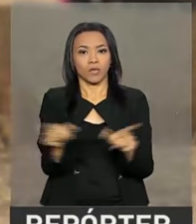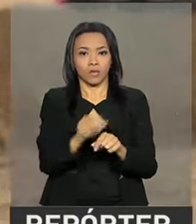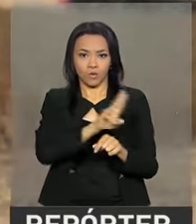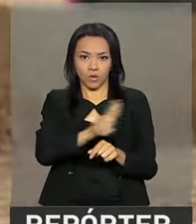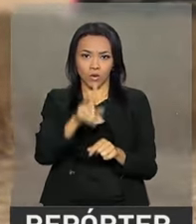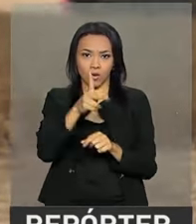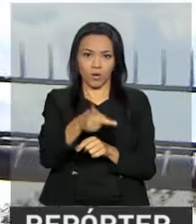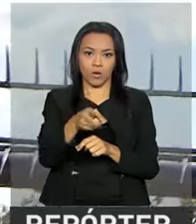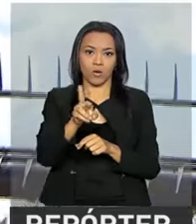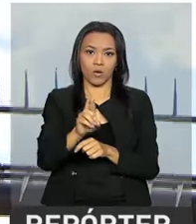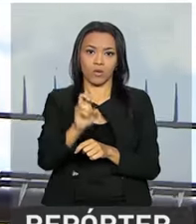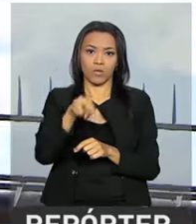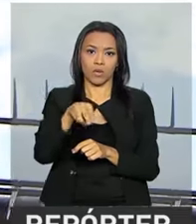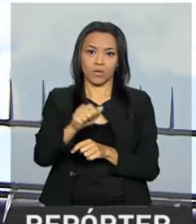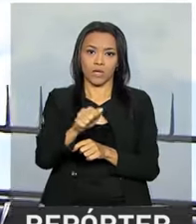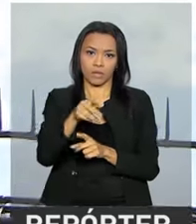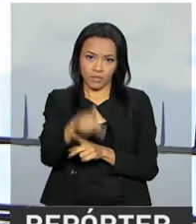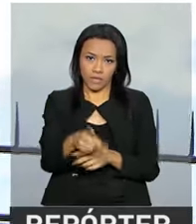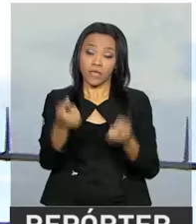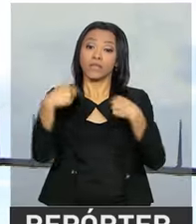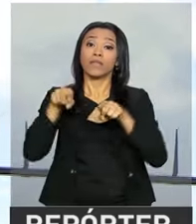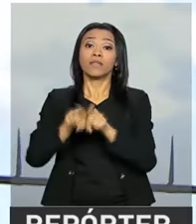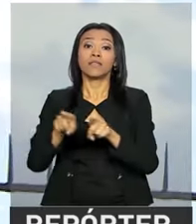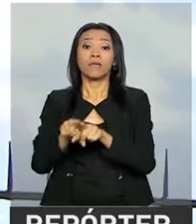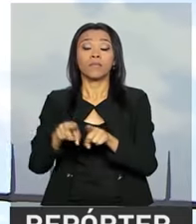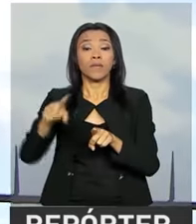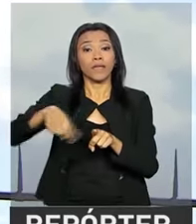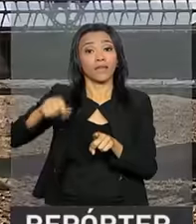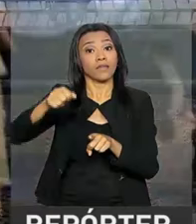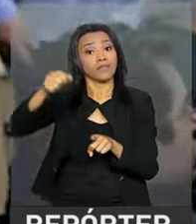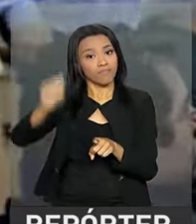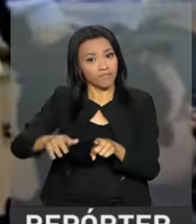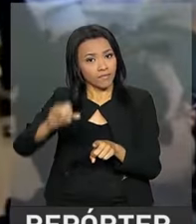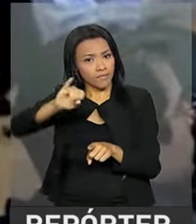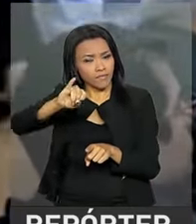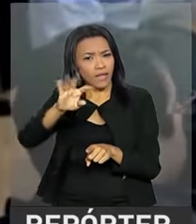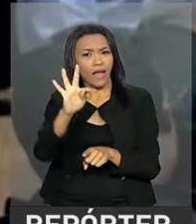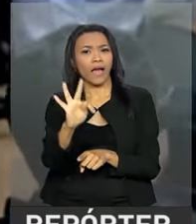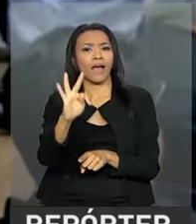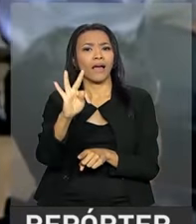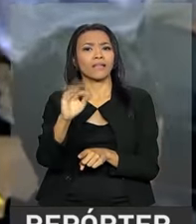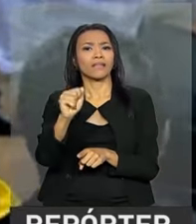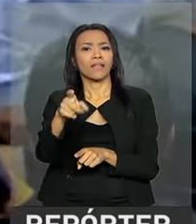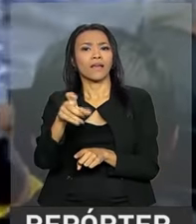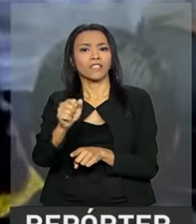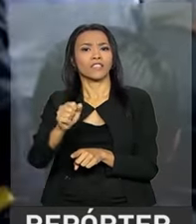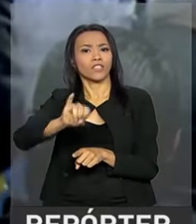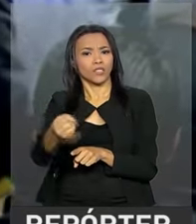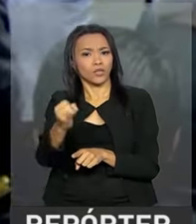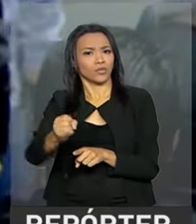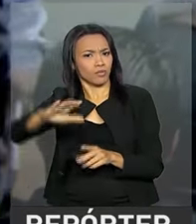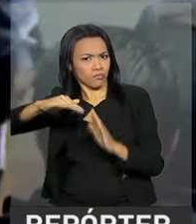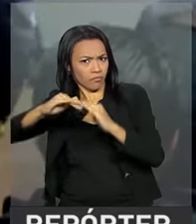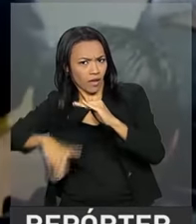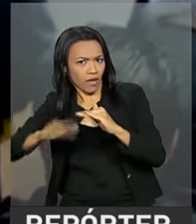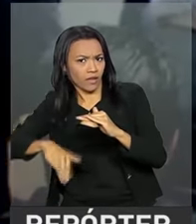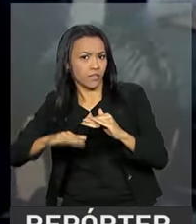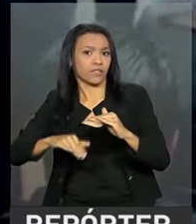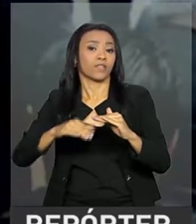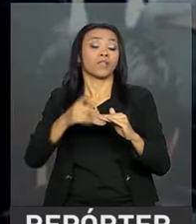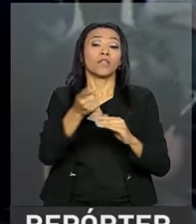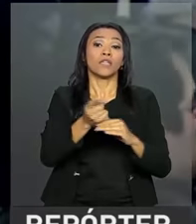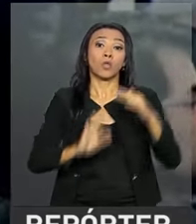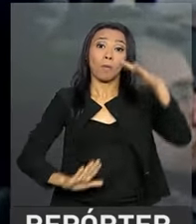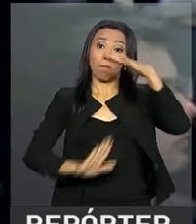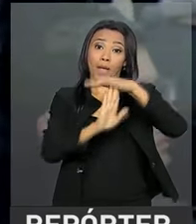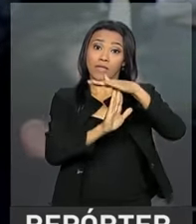Brasil. As taxas de juros para os médios produtores rurais estão em 8,5% ao ano e o teto máximo de